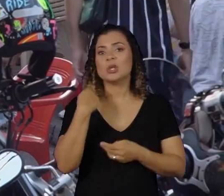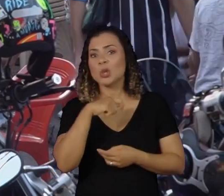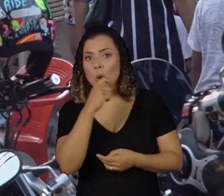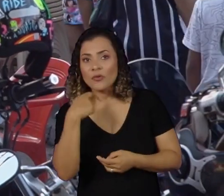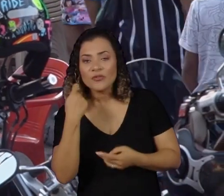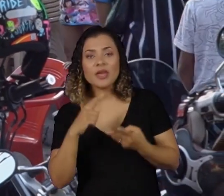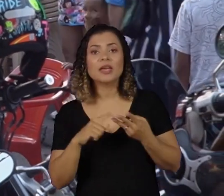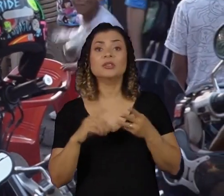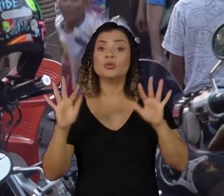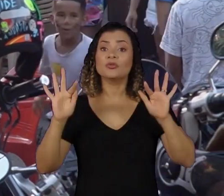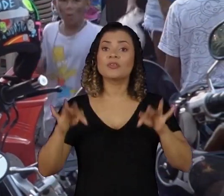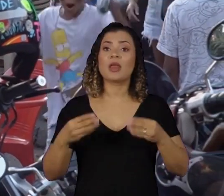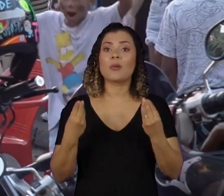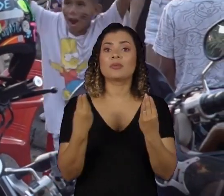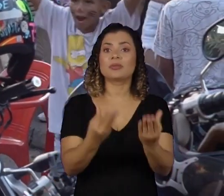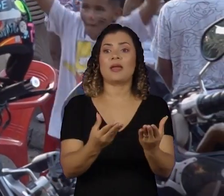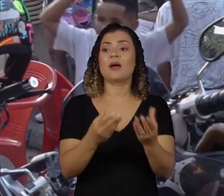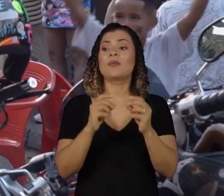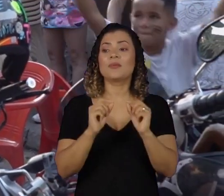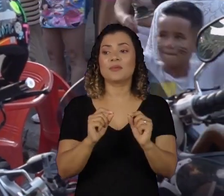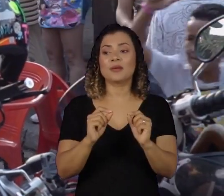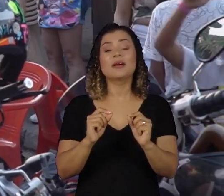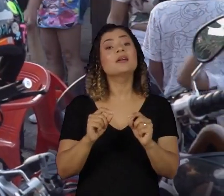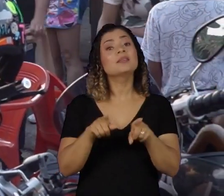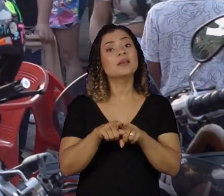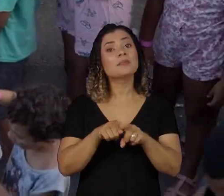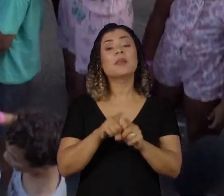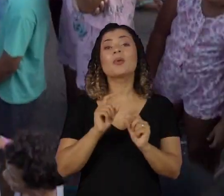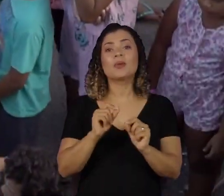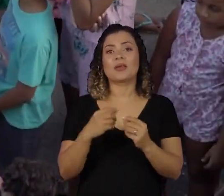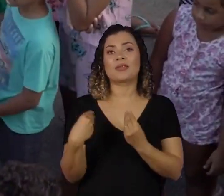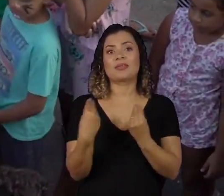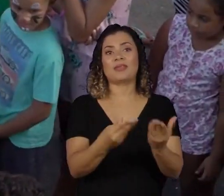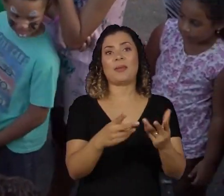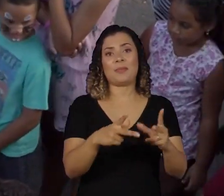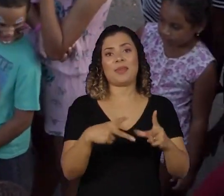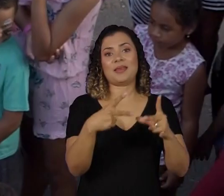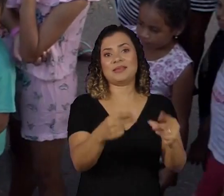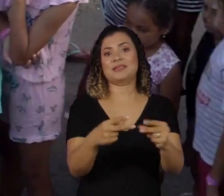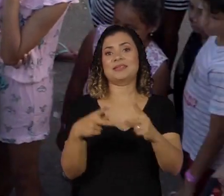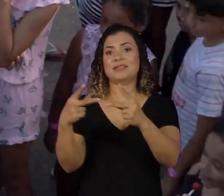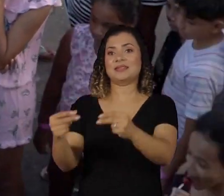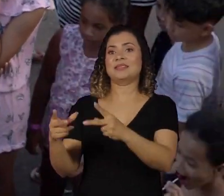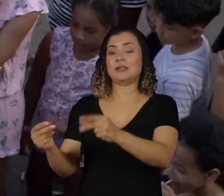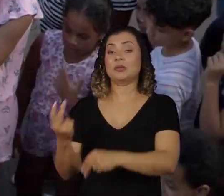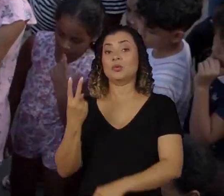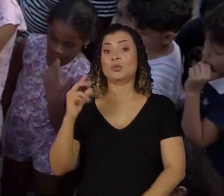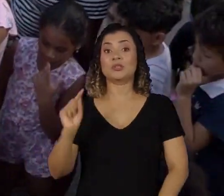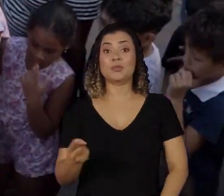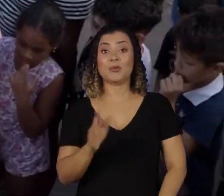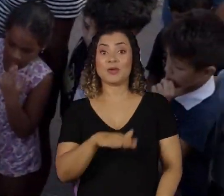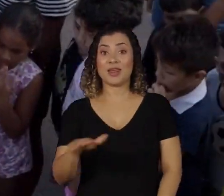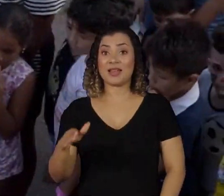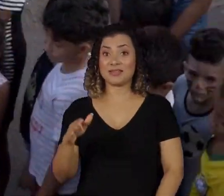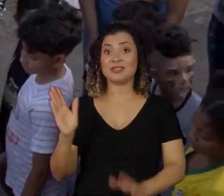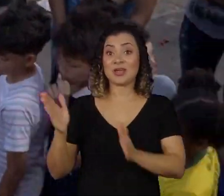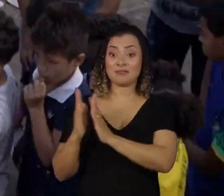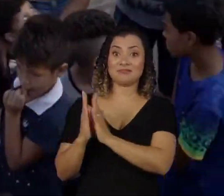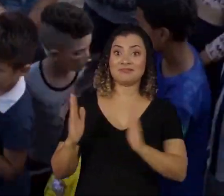no final a gente sempre entrega uma lembrança de Páscoa. Conseguimos atender acho que umas 2.000 crianças assim de